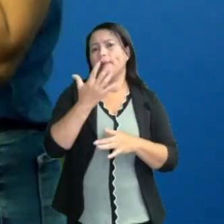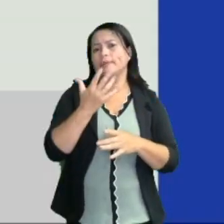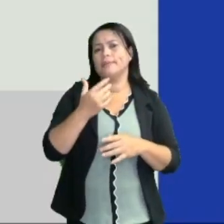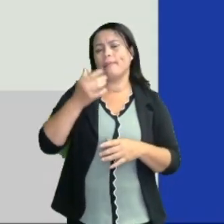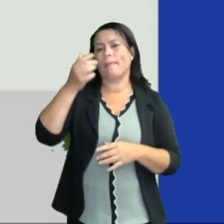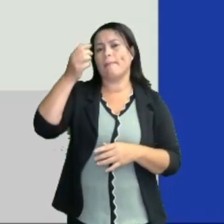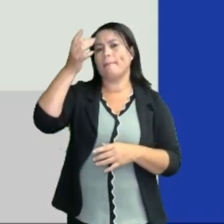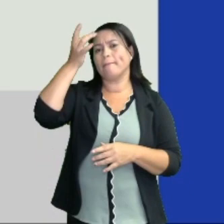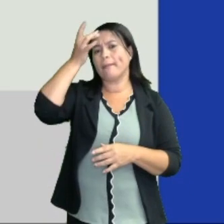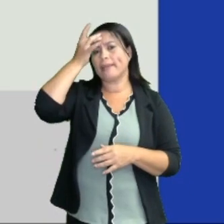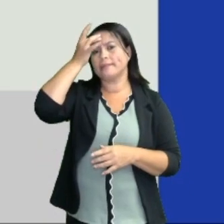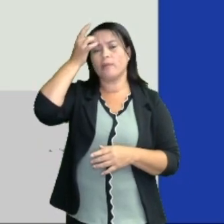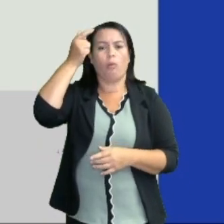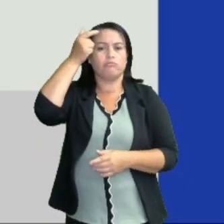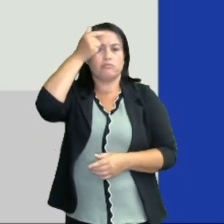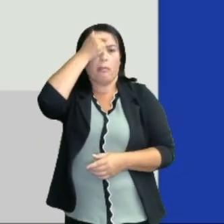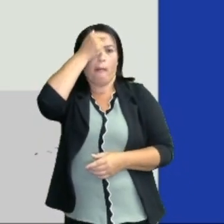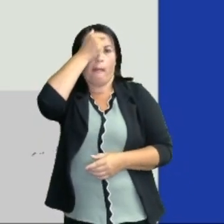mente.